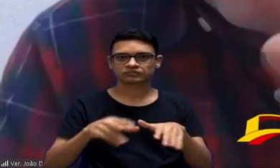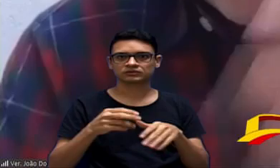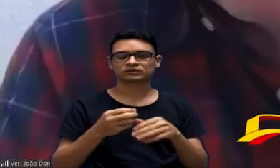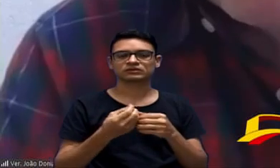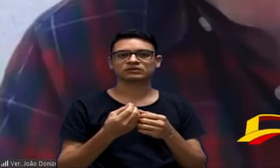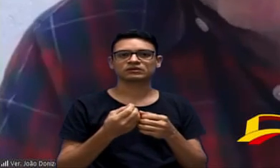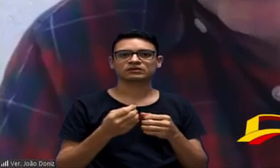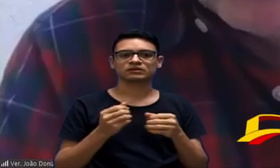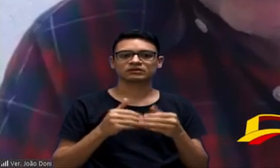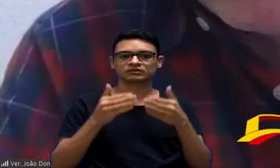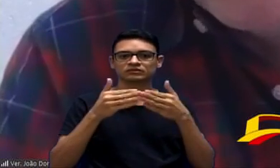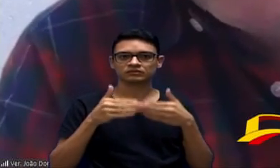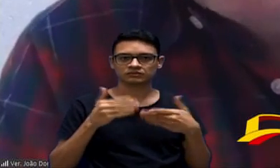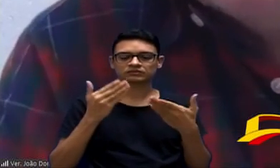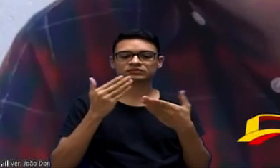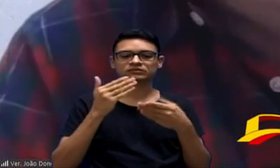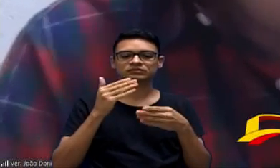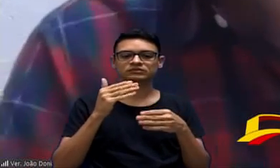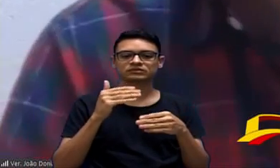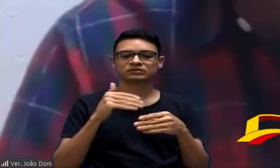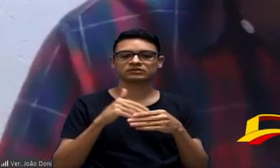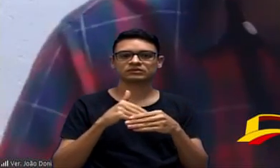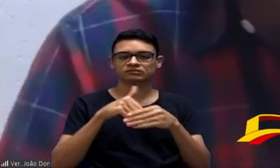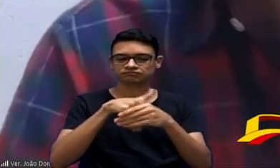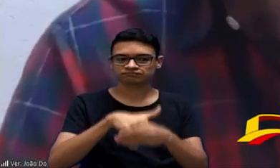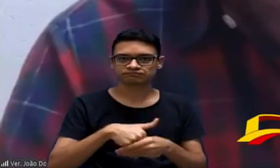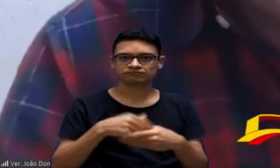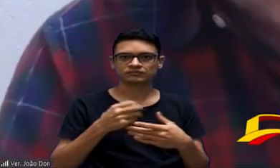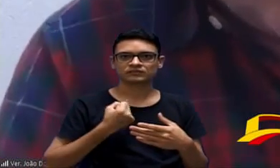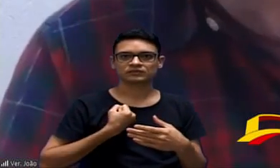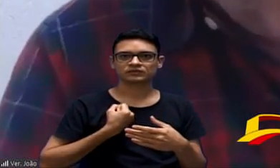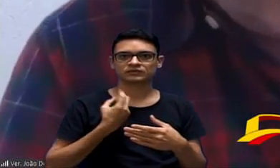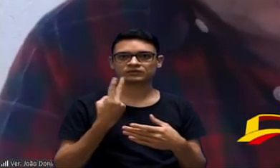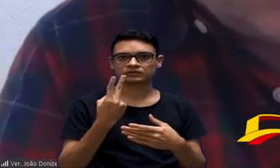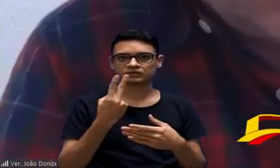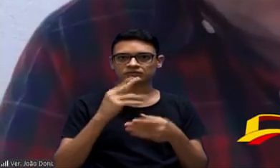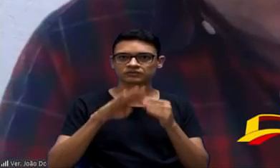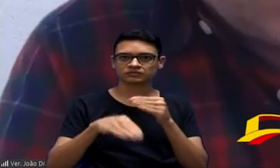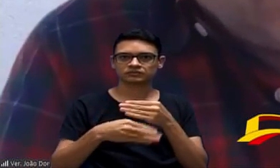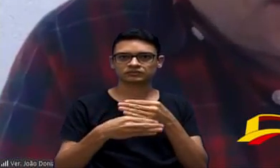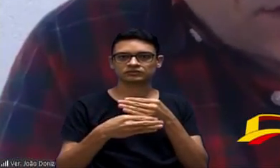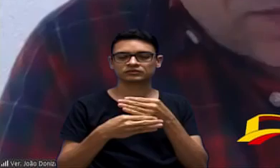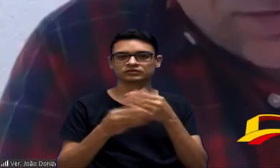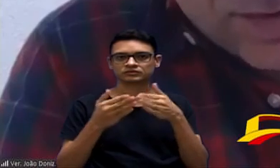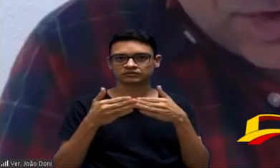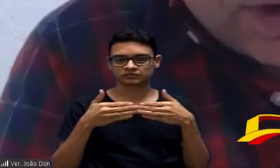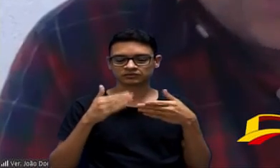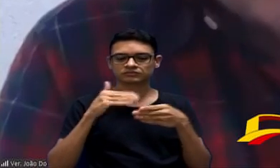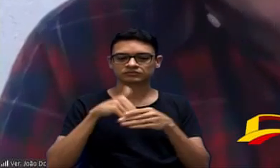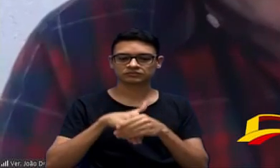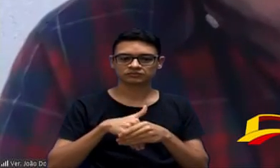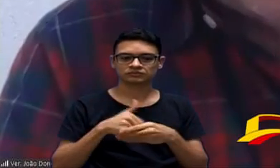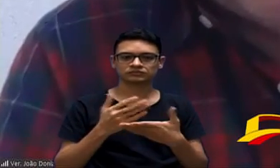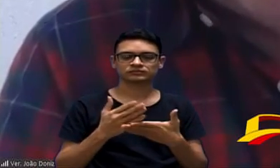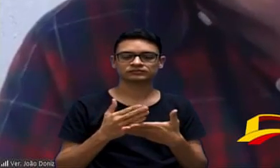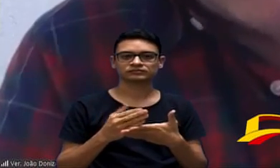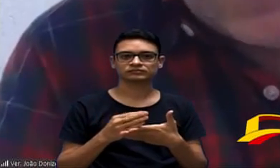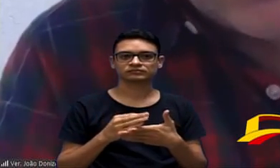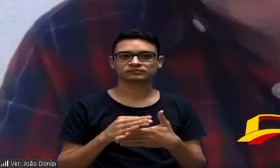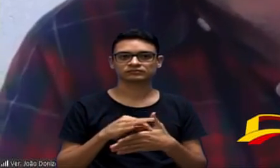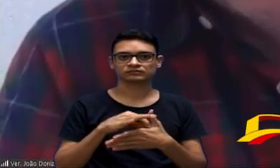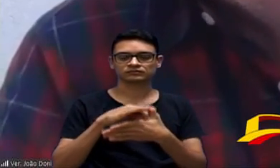solicito a aprovação da emenda número 2 de autoria do líder, do prefeito aqui na Câmara,